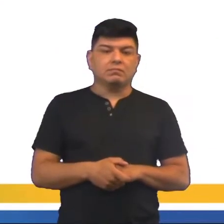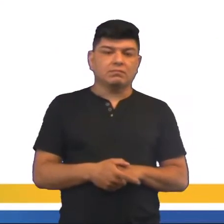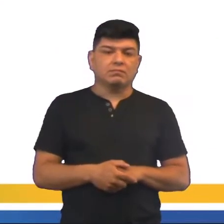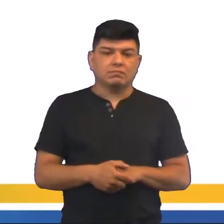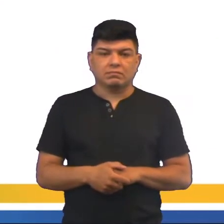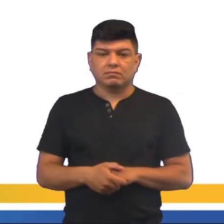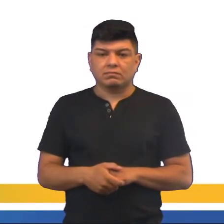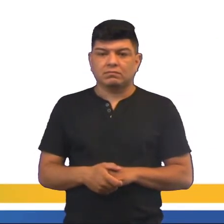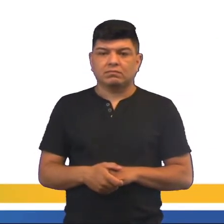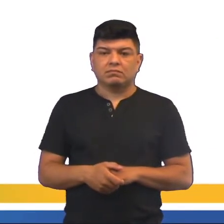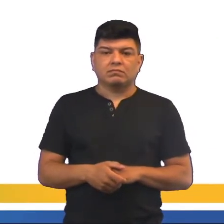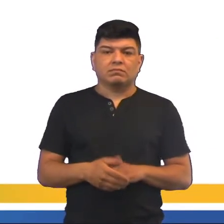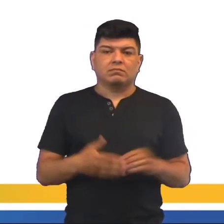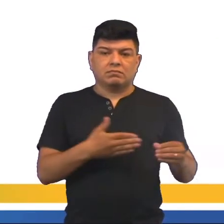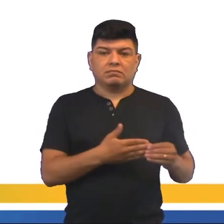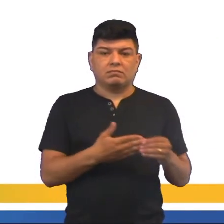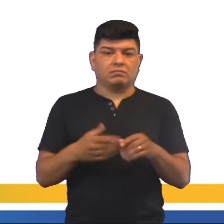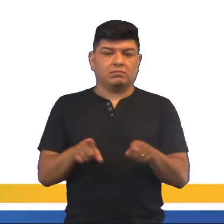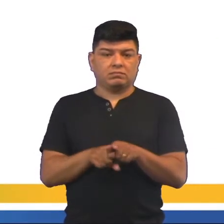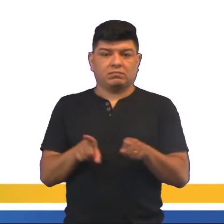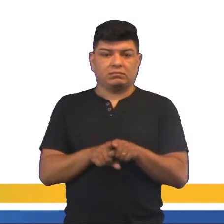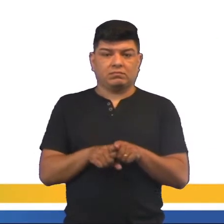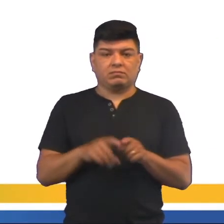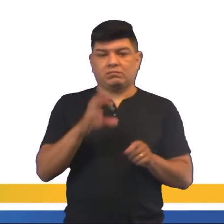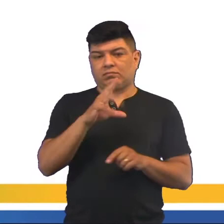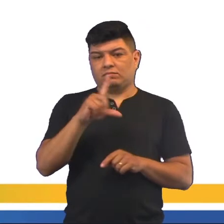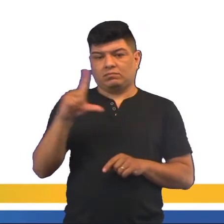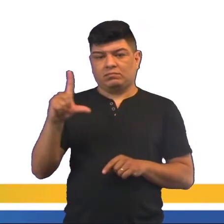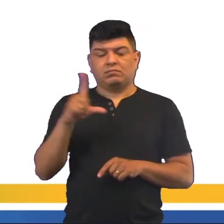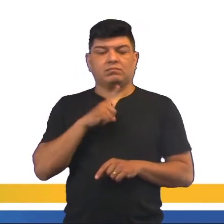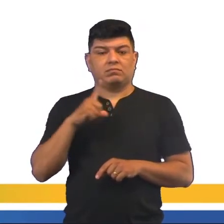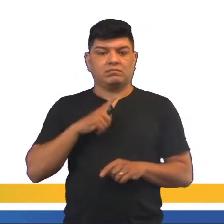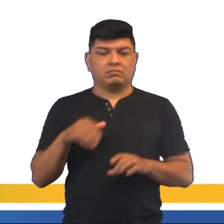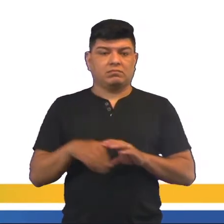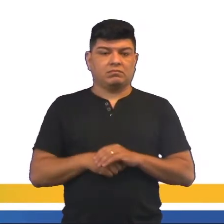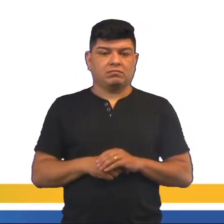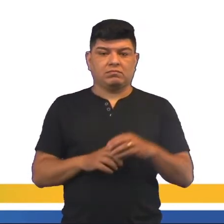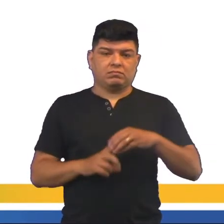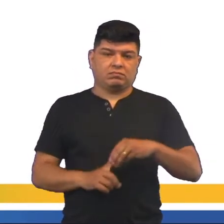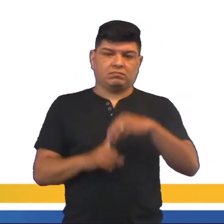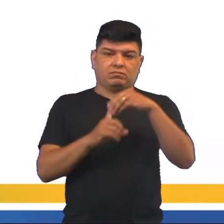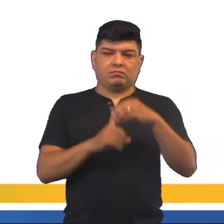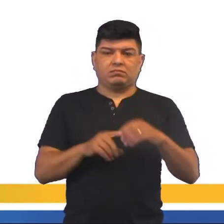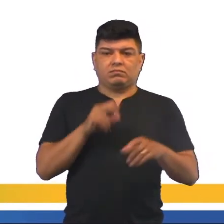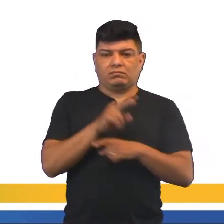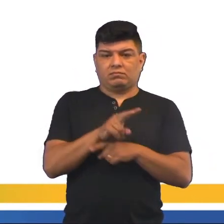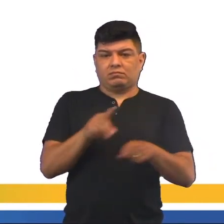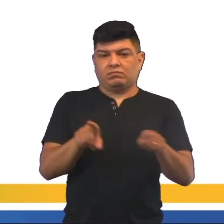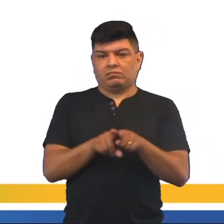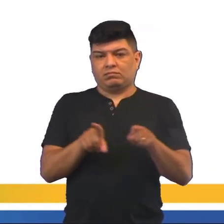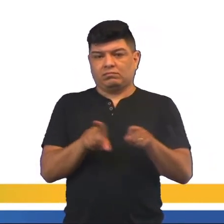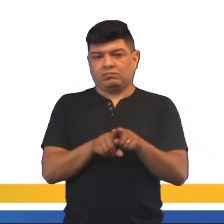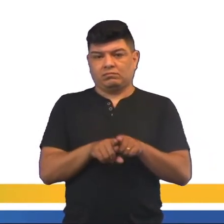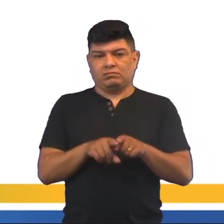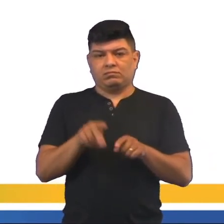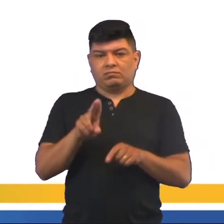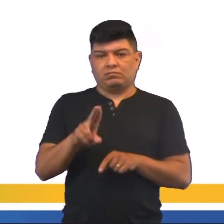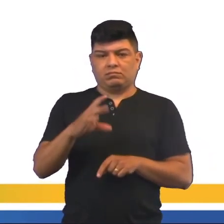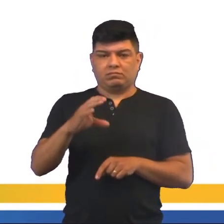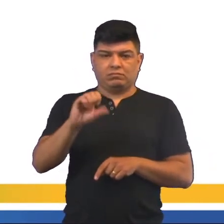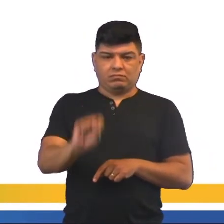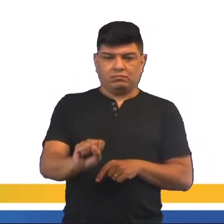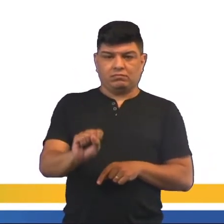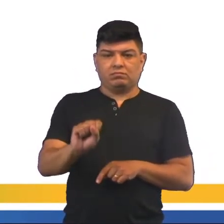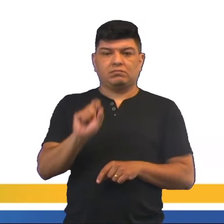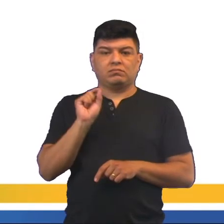E vale a gente trazer também que nós temos classificações, né? Nós temos as unidades de conservação, que são as UCs,